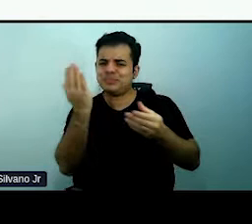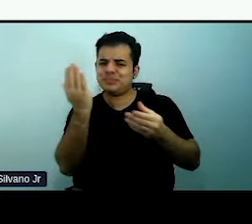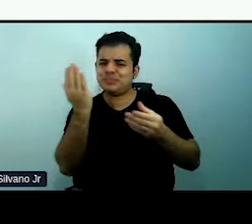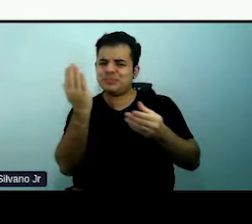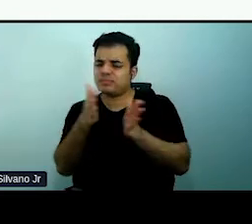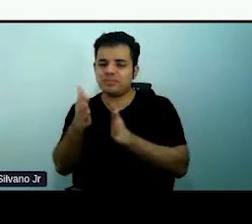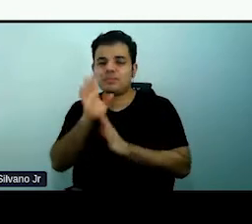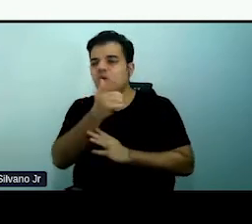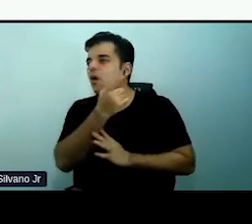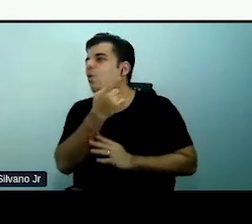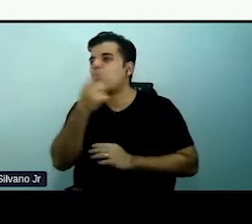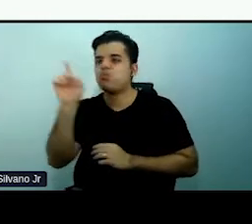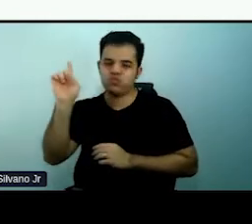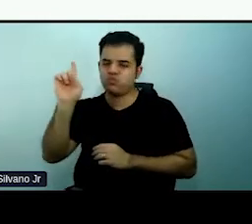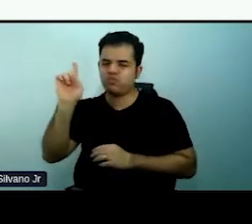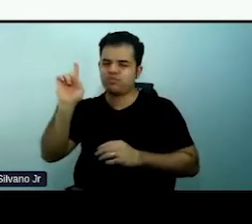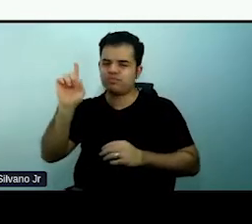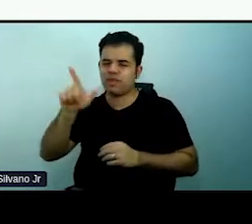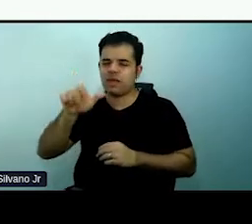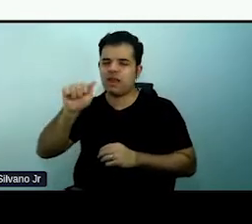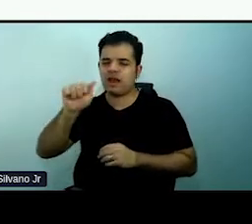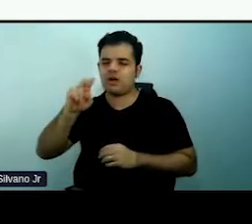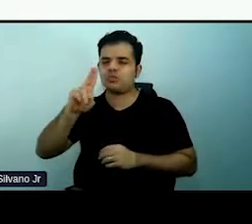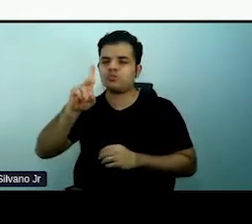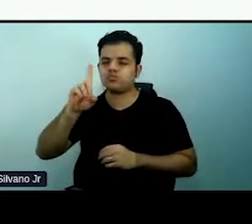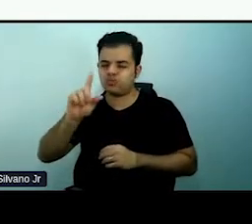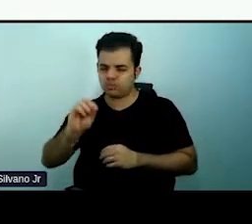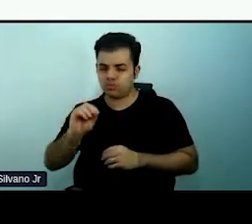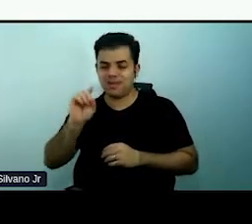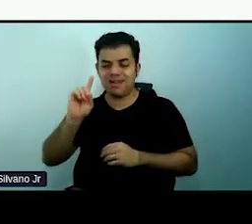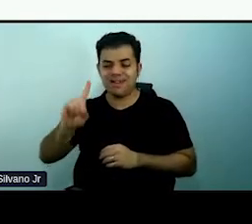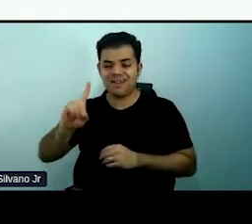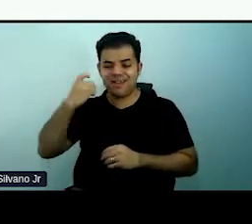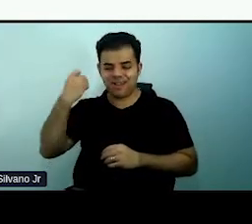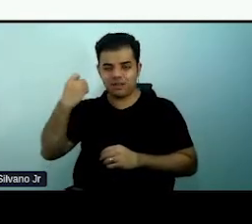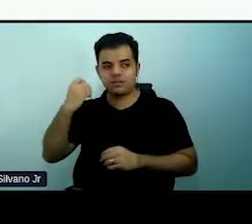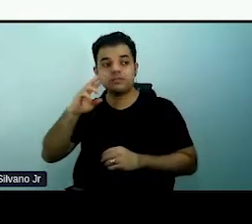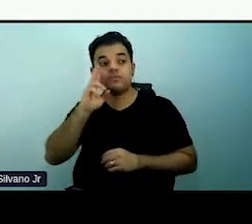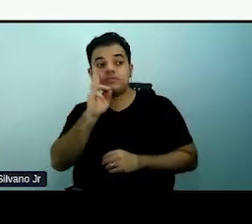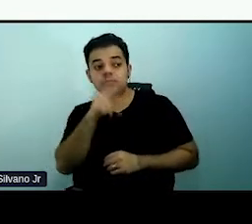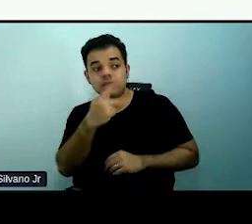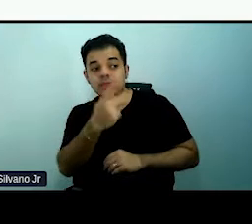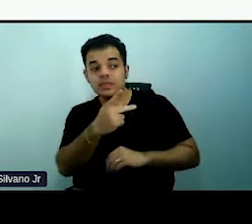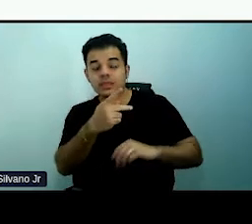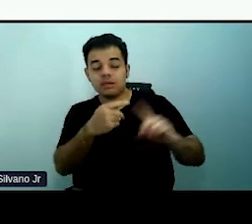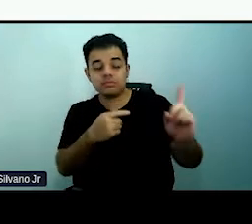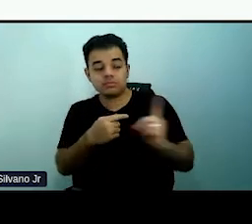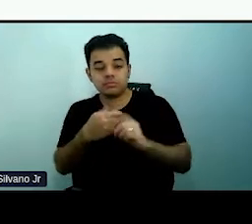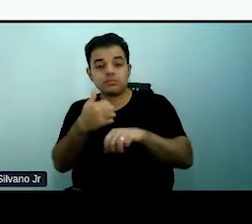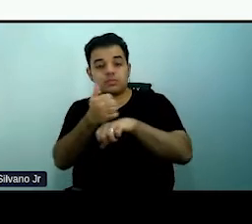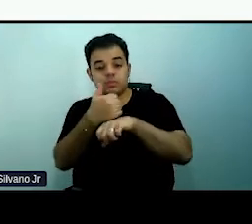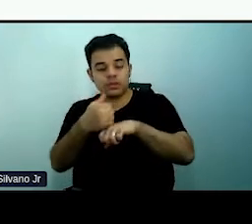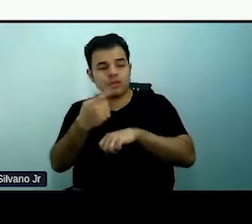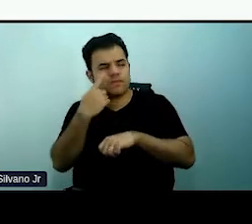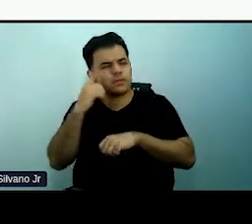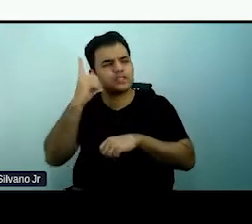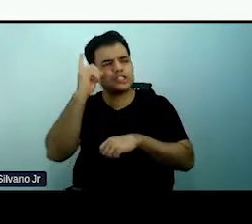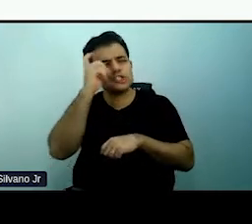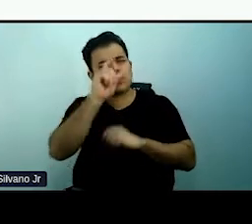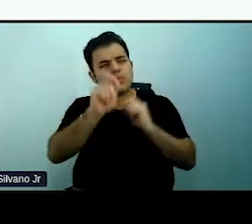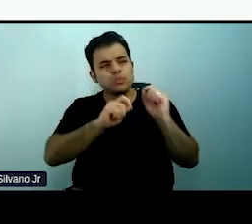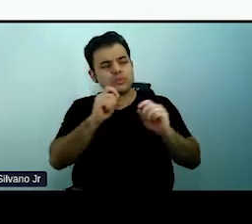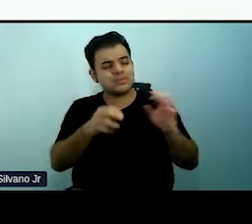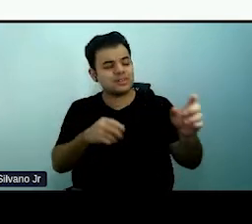a última coisa, né? Então, antes do laudo, olhem para o profissional, olhem para os desafios para trazer a